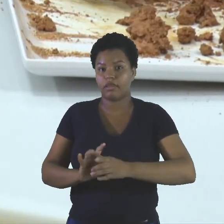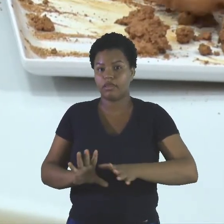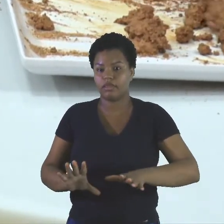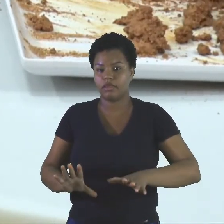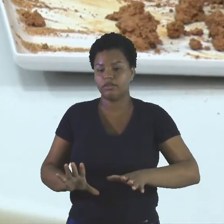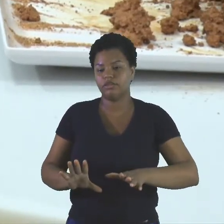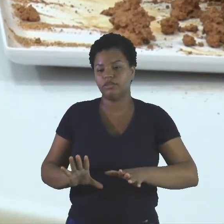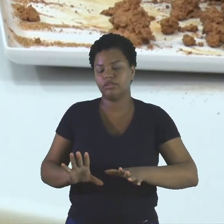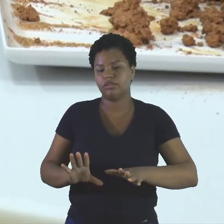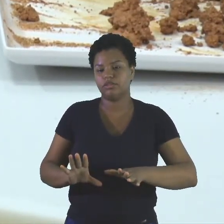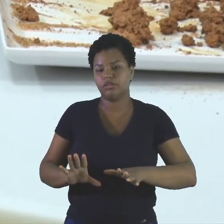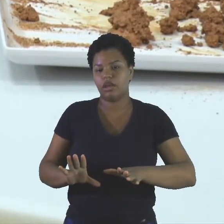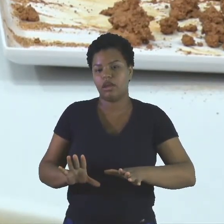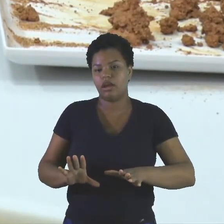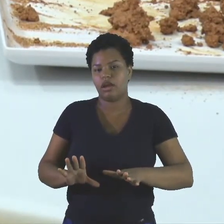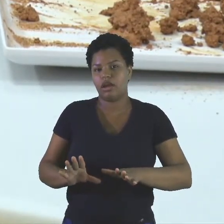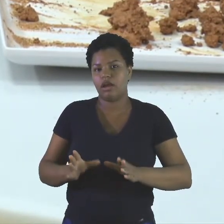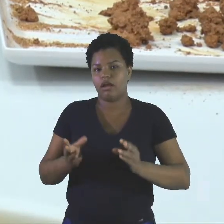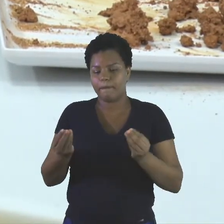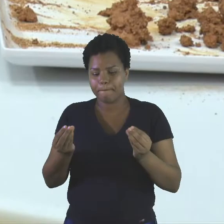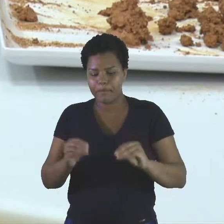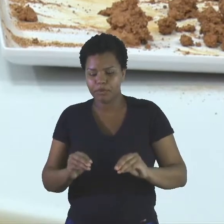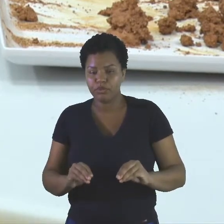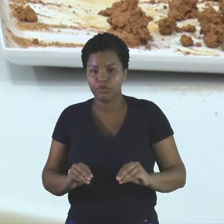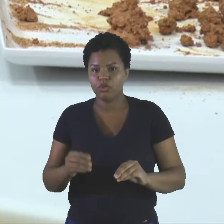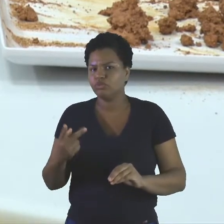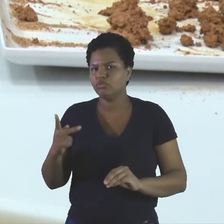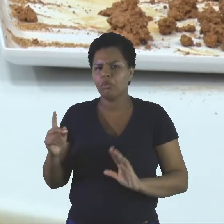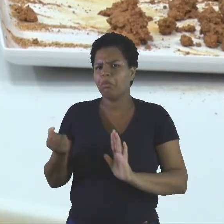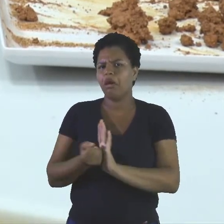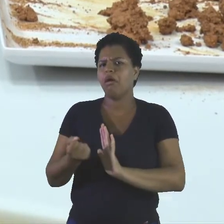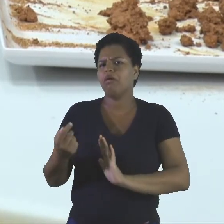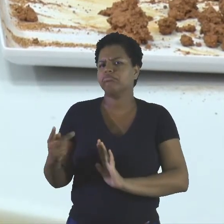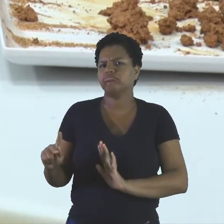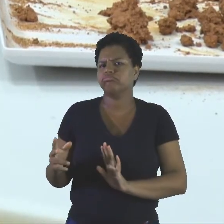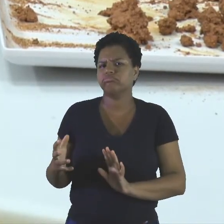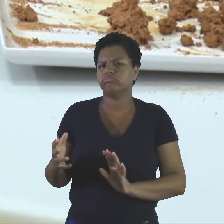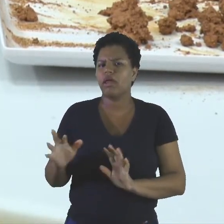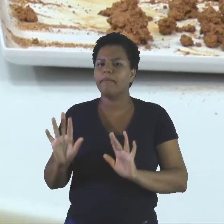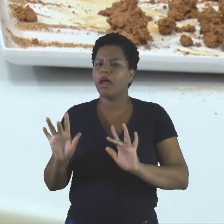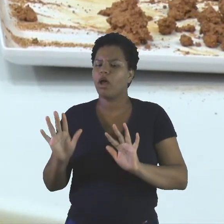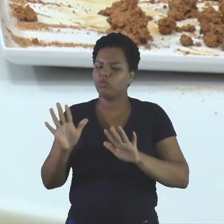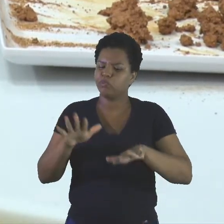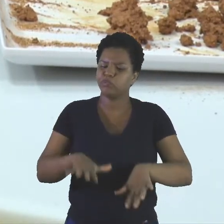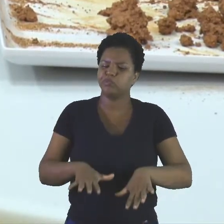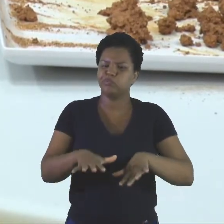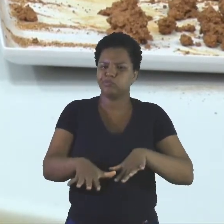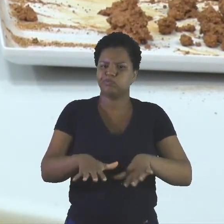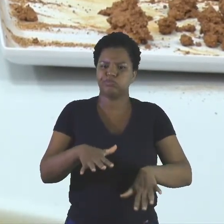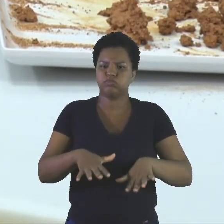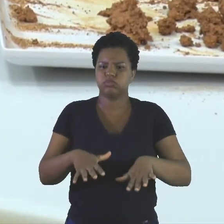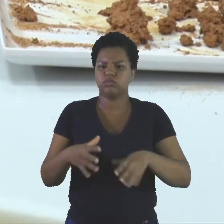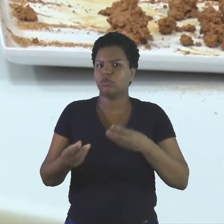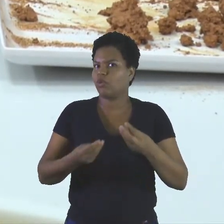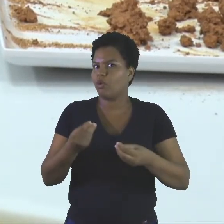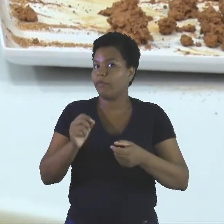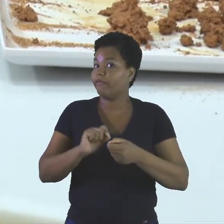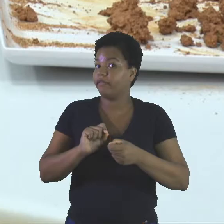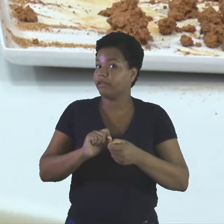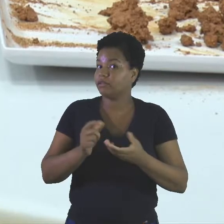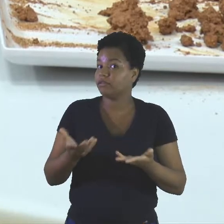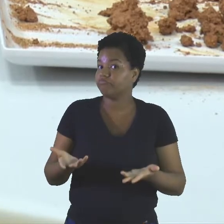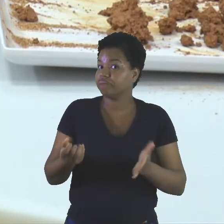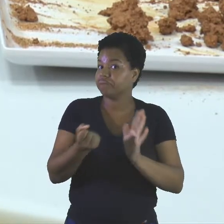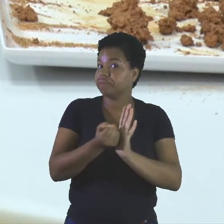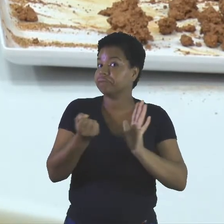registrado nessa superfície a sua marca A marca dele com as suas mãozinhas como que a gente vai fazer essa